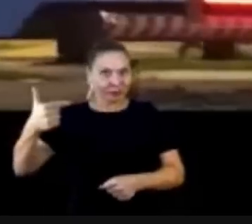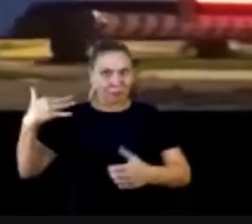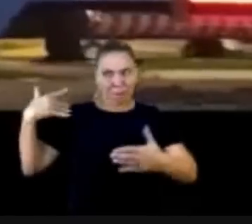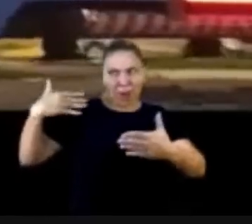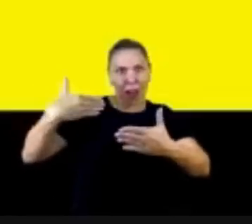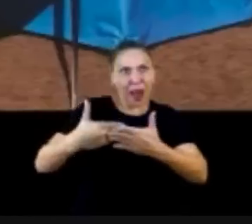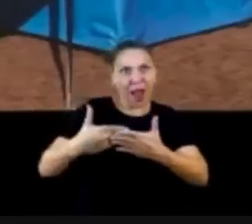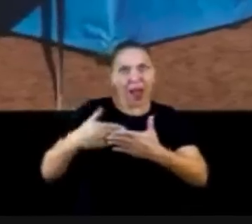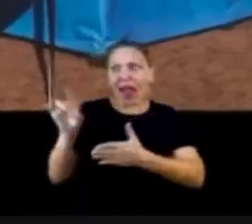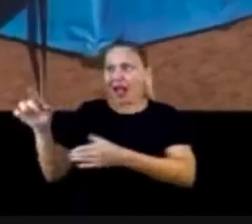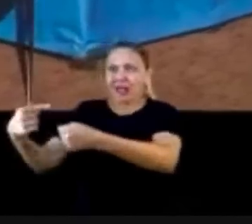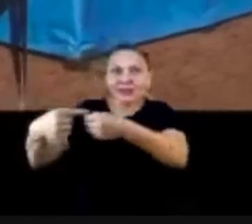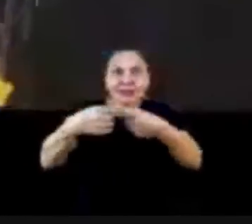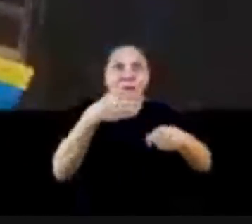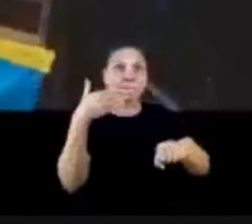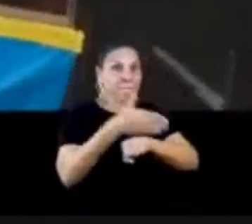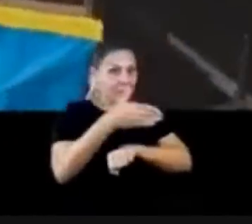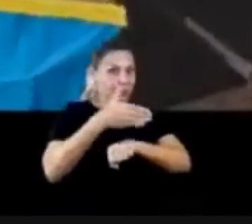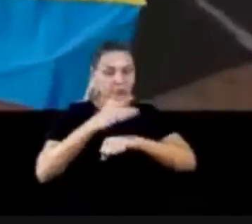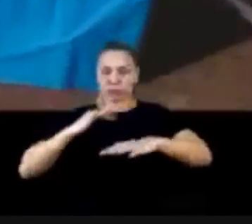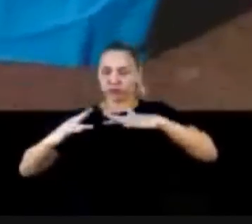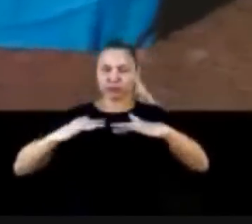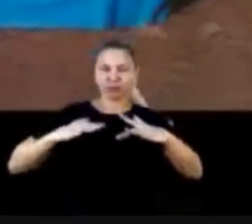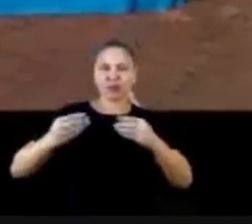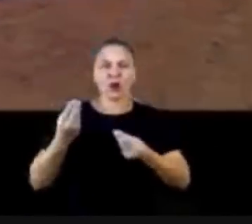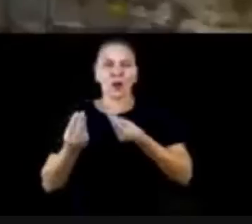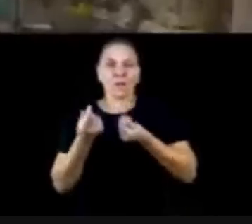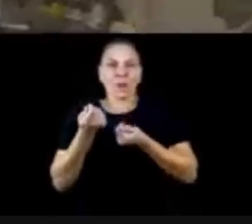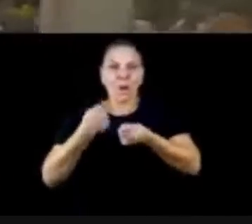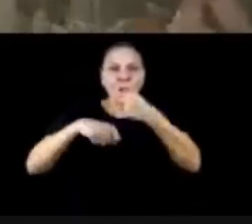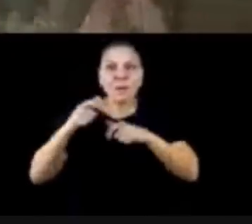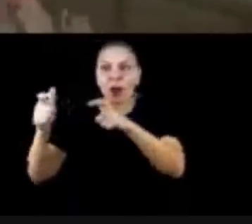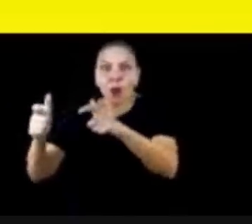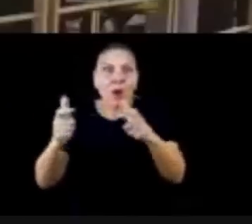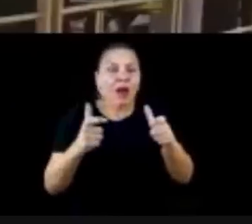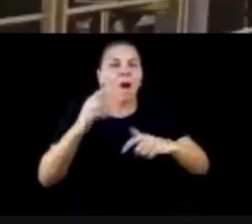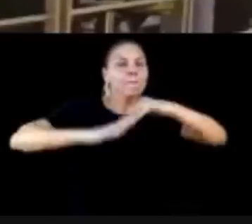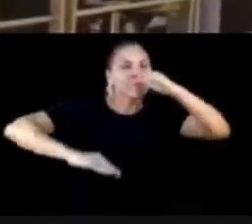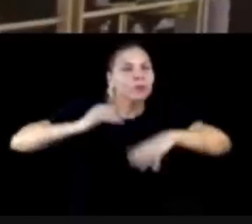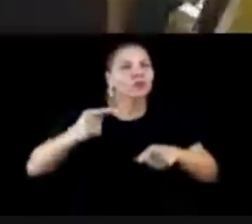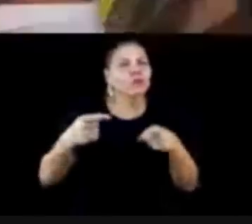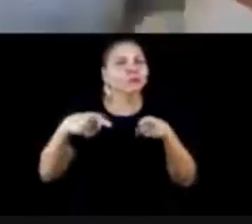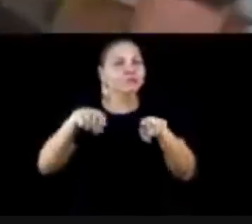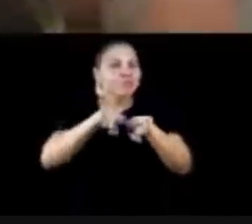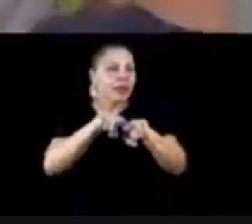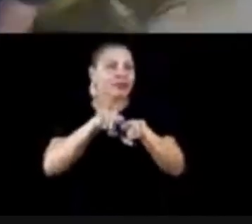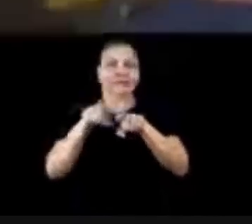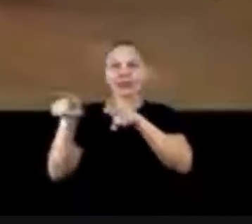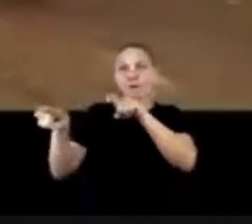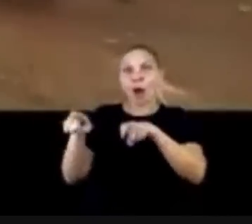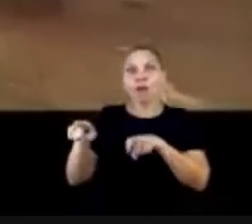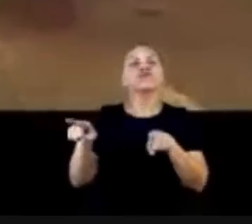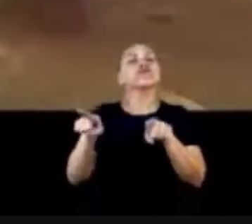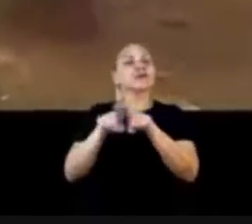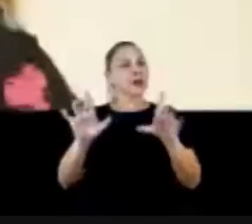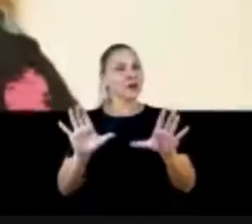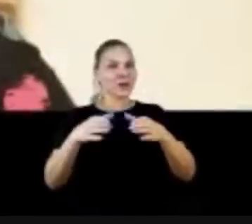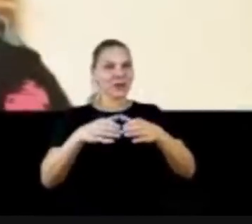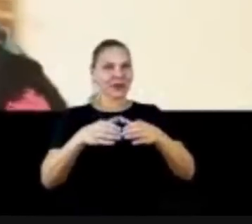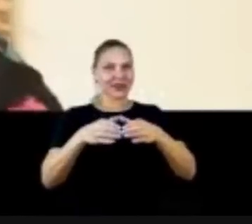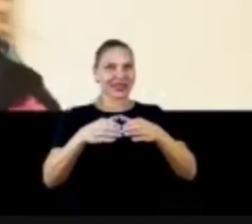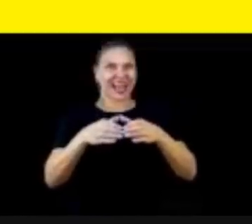Em cada cidade participante do Circuito, mobilizará o comércio local, produtores, parceiros agro e a